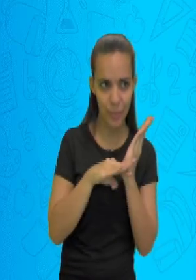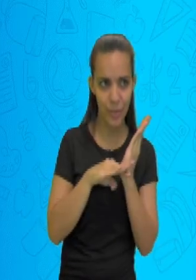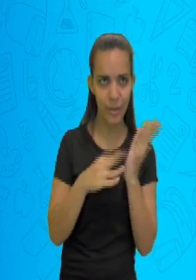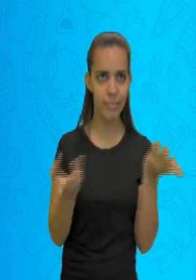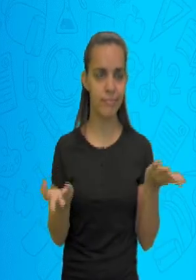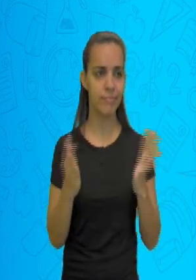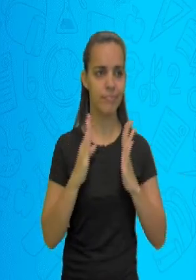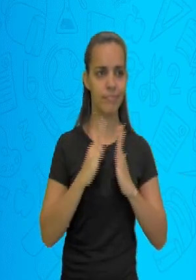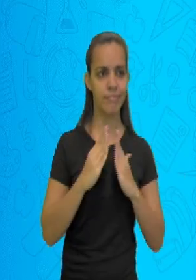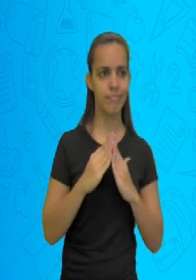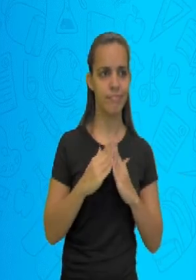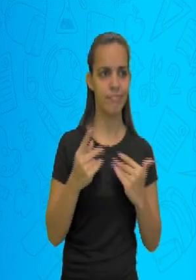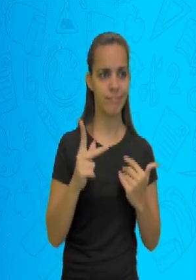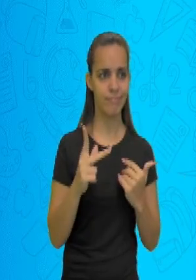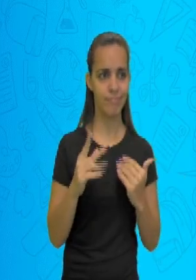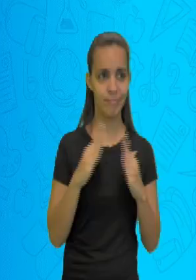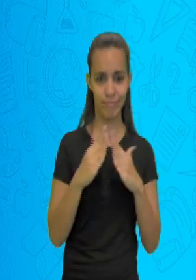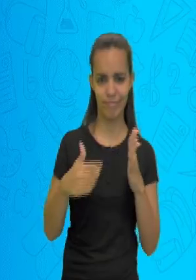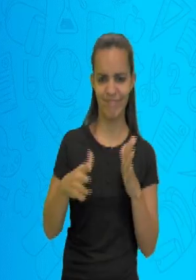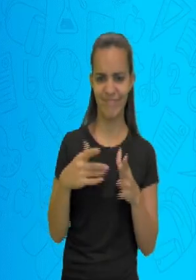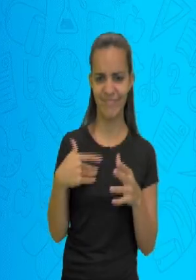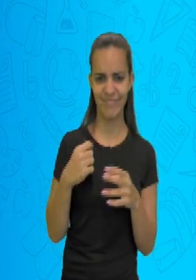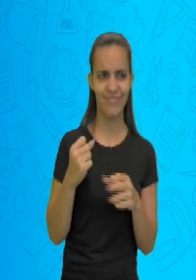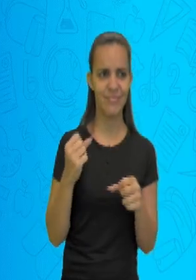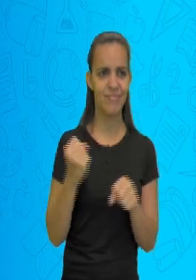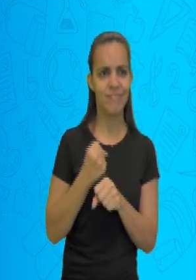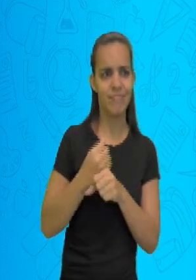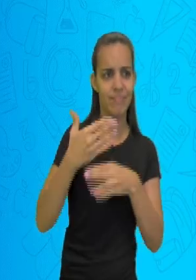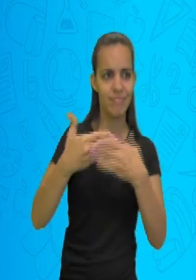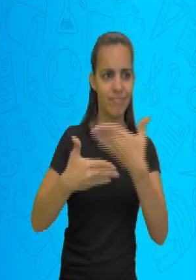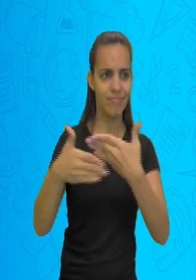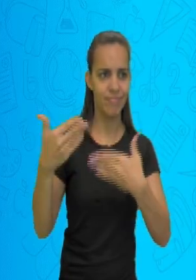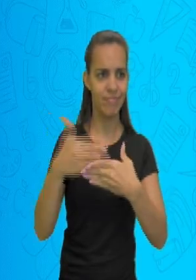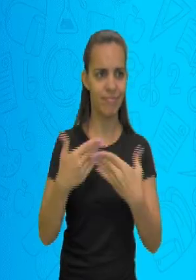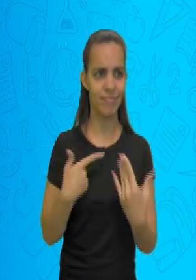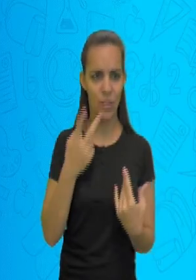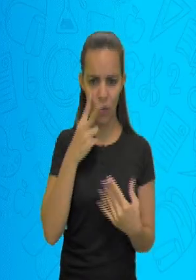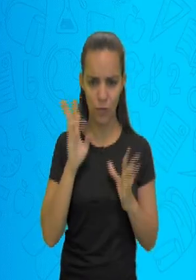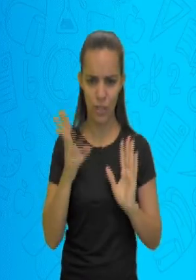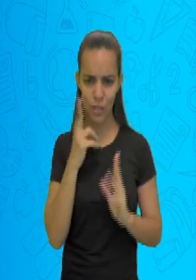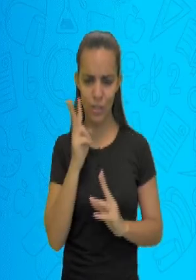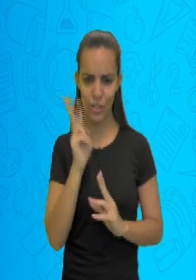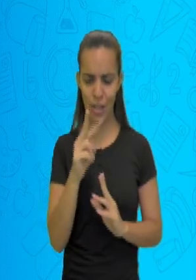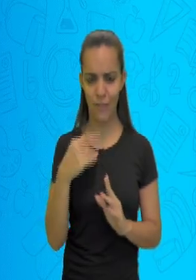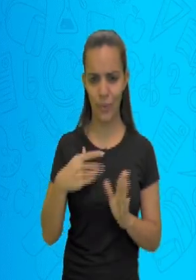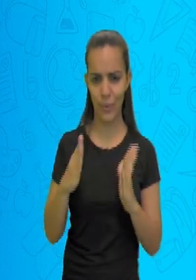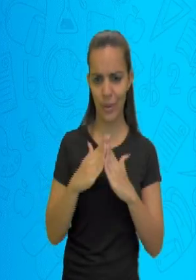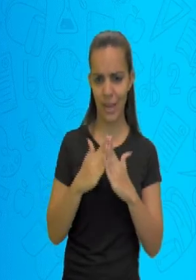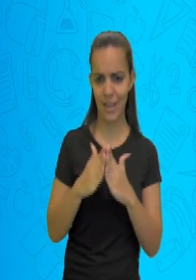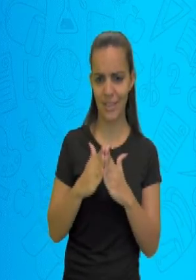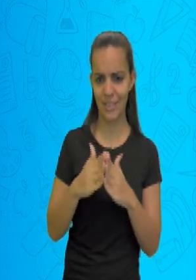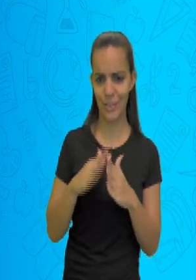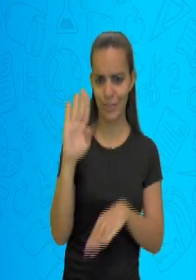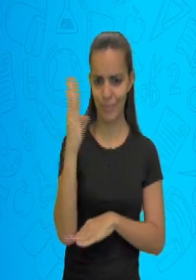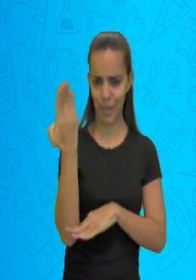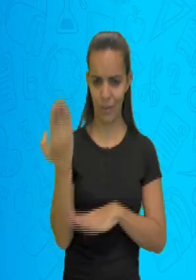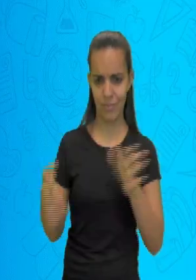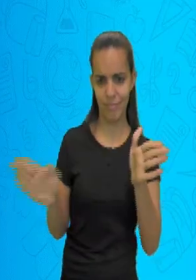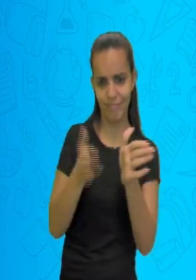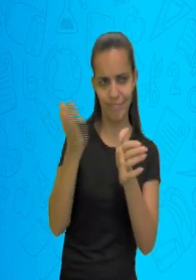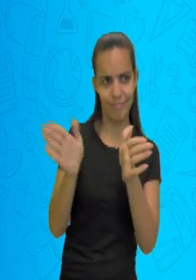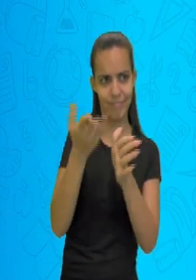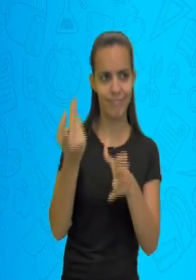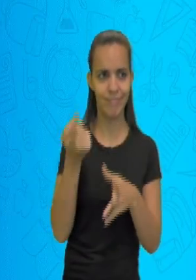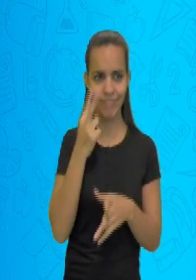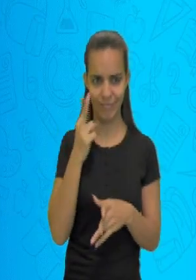você mora em uma casa de alvenaria, você já visitou alguma casa de pau a pique, você pode ir lá sim descrever